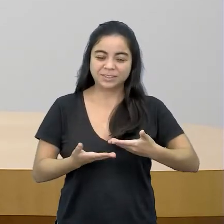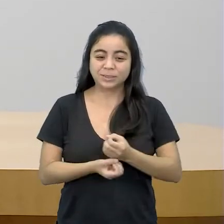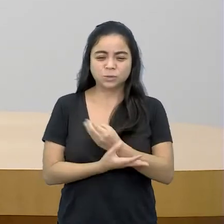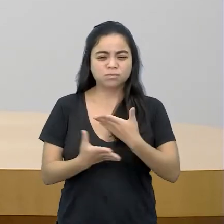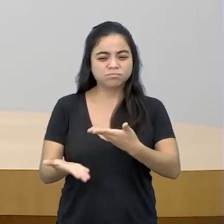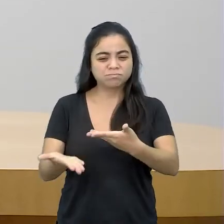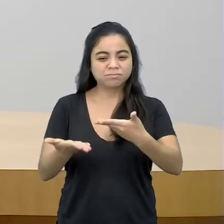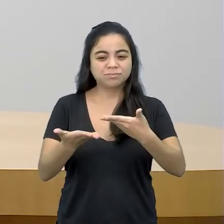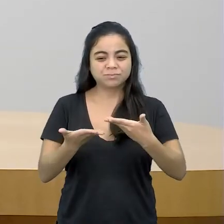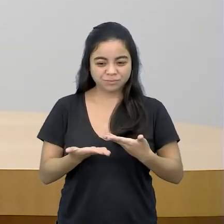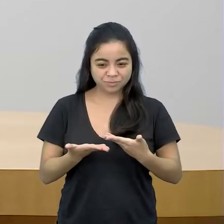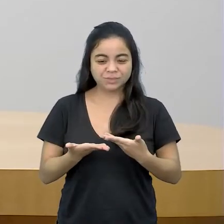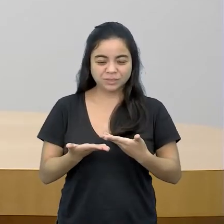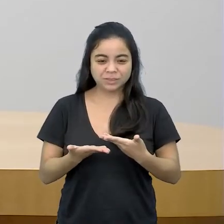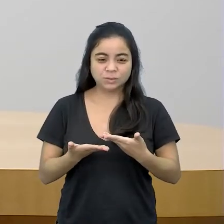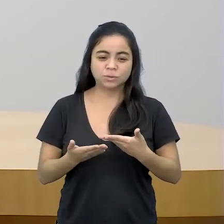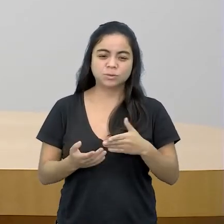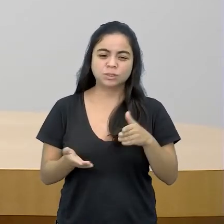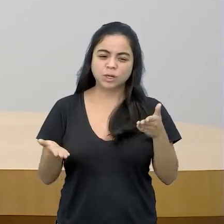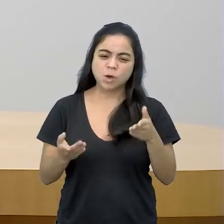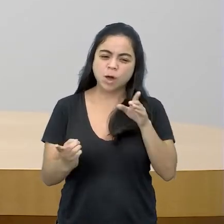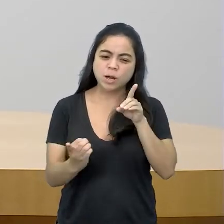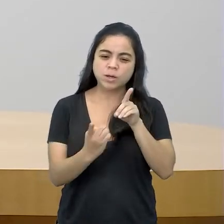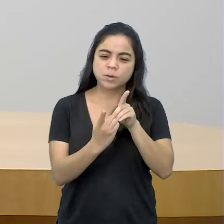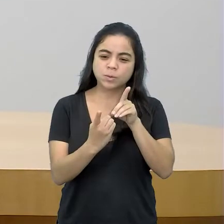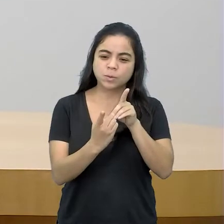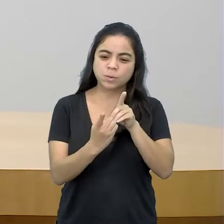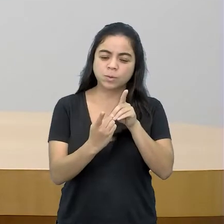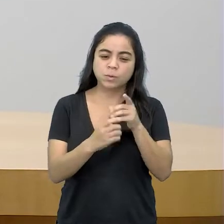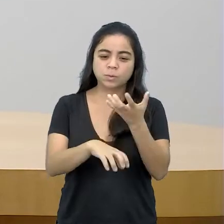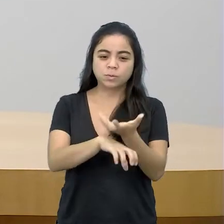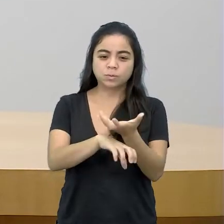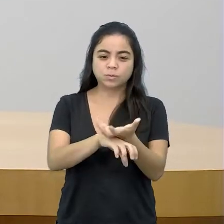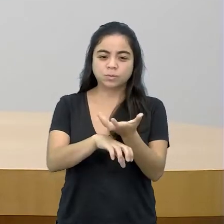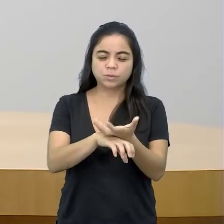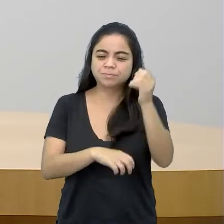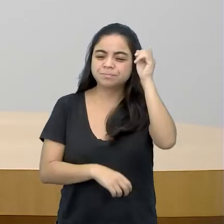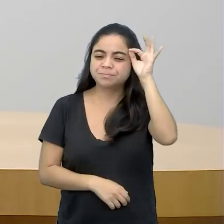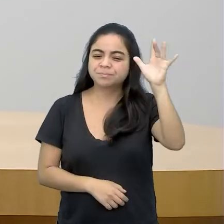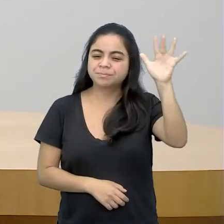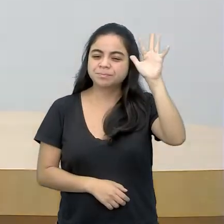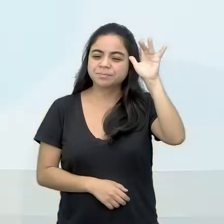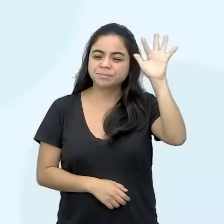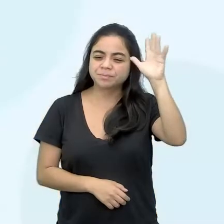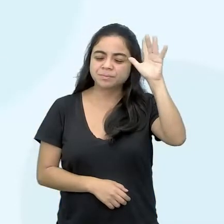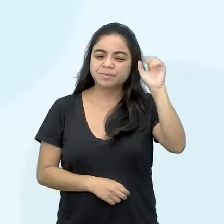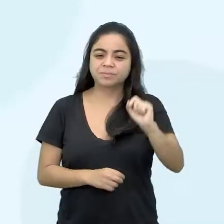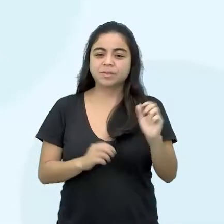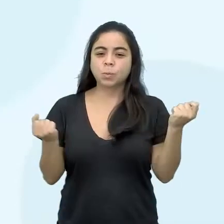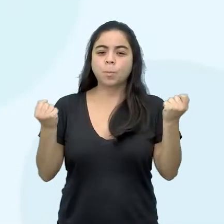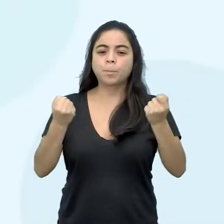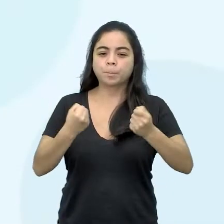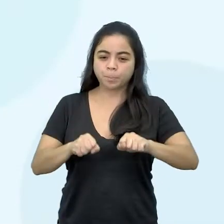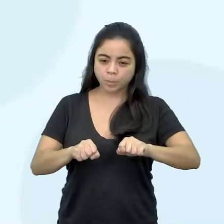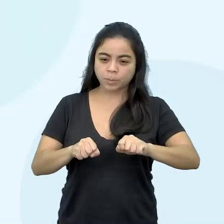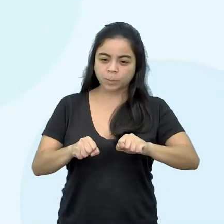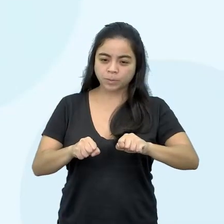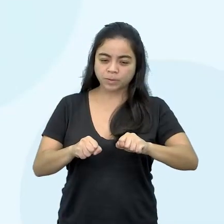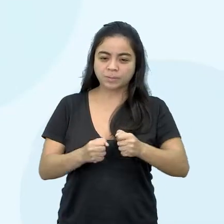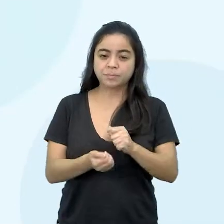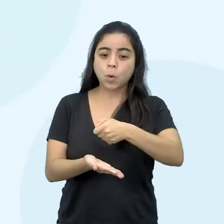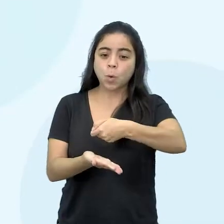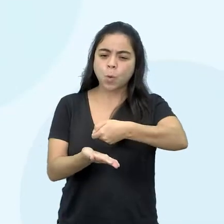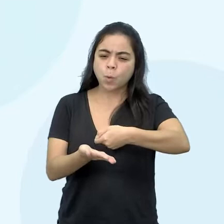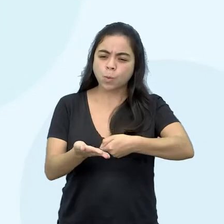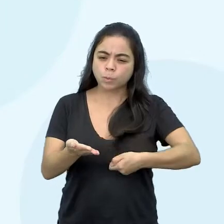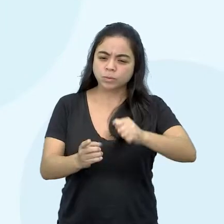bem-vindos ao nosso encontro do componente Reflexões sobre o poder do contrato